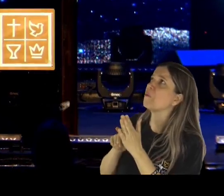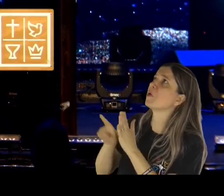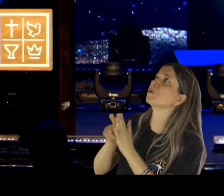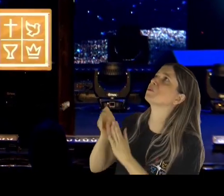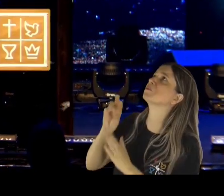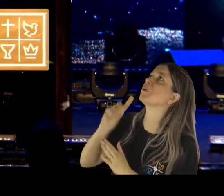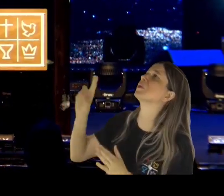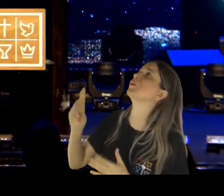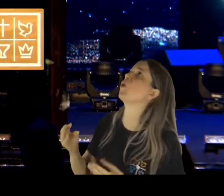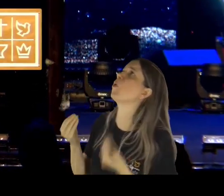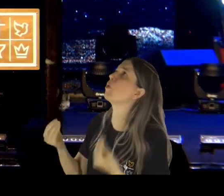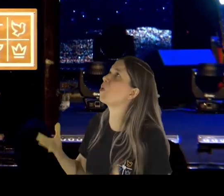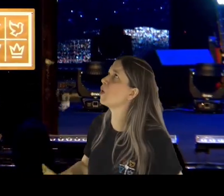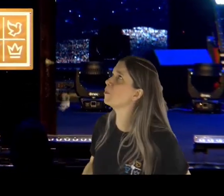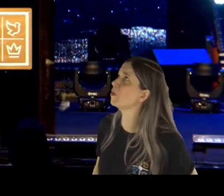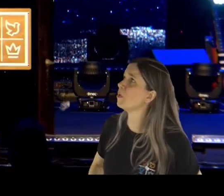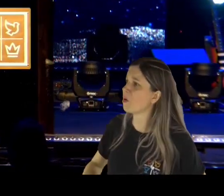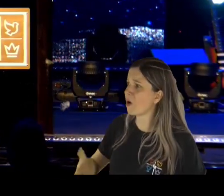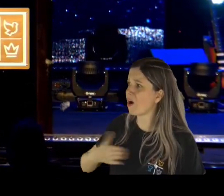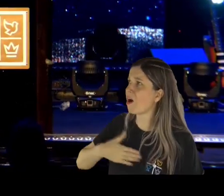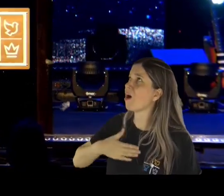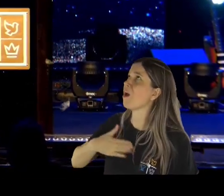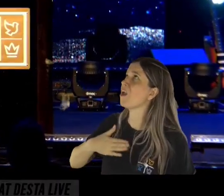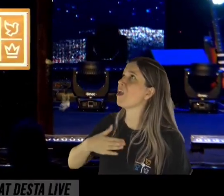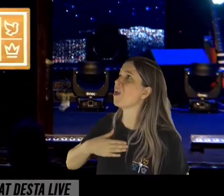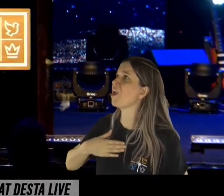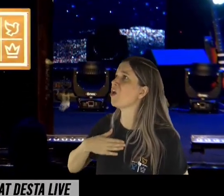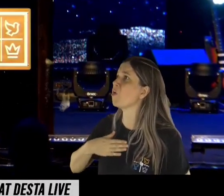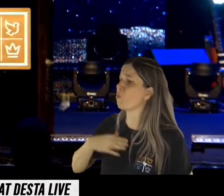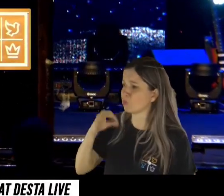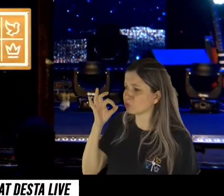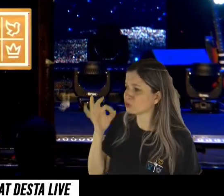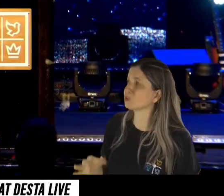traiu. Ela parece grávida.